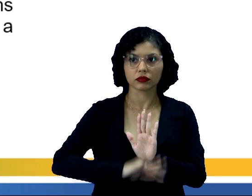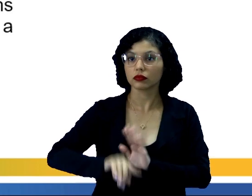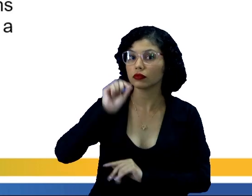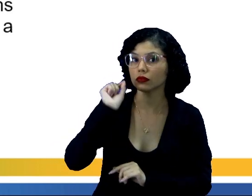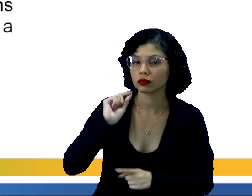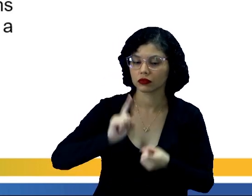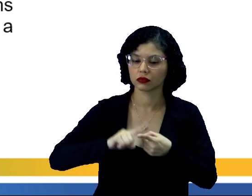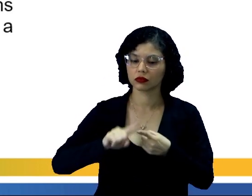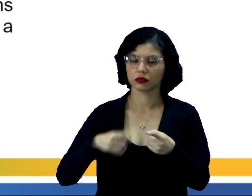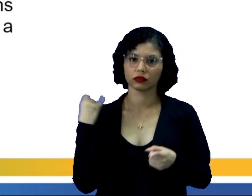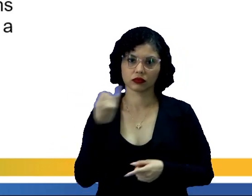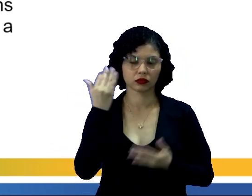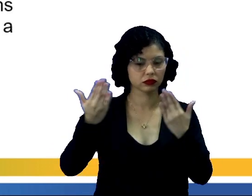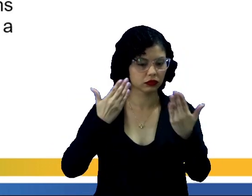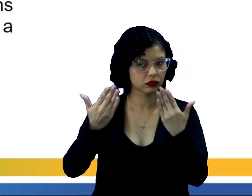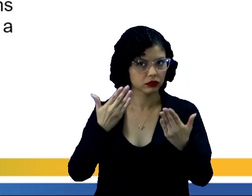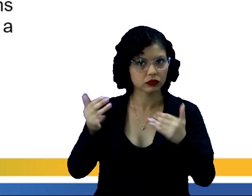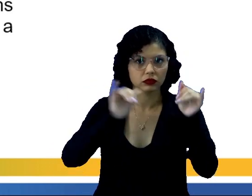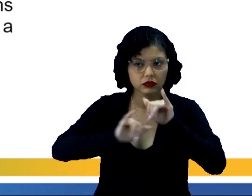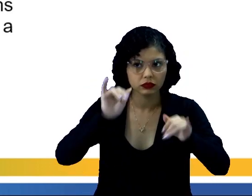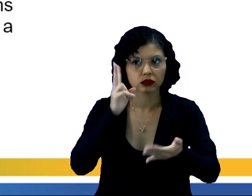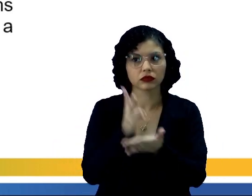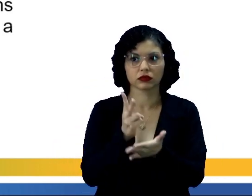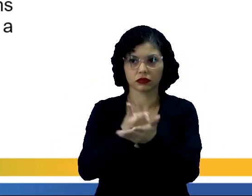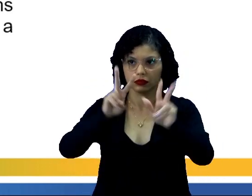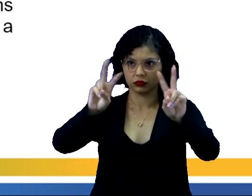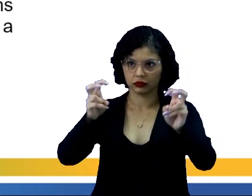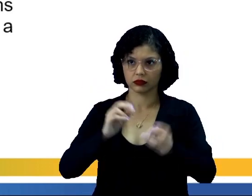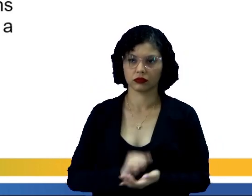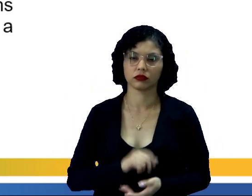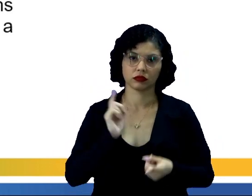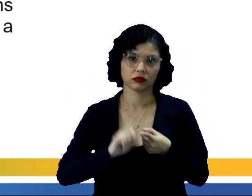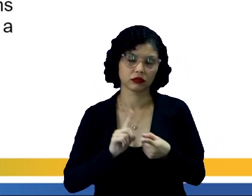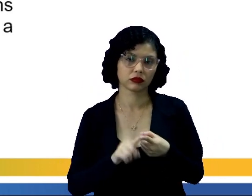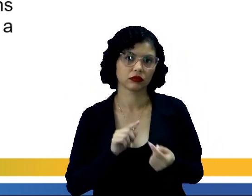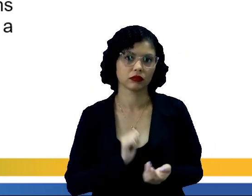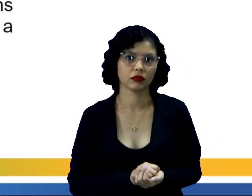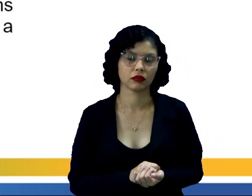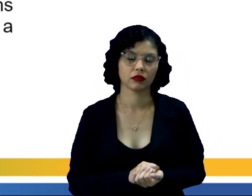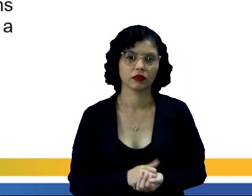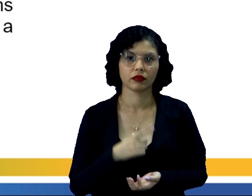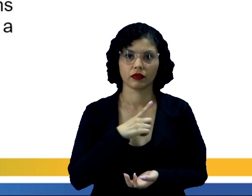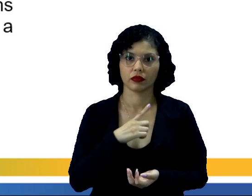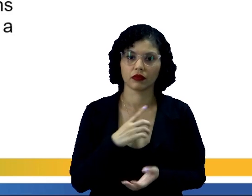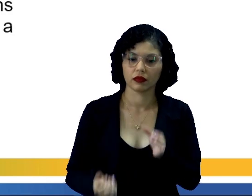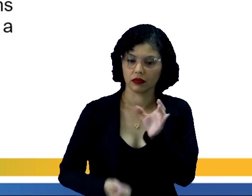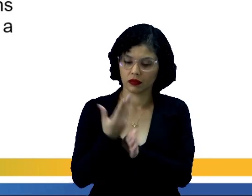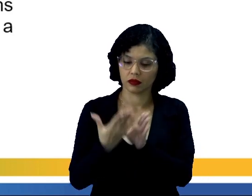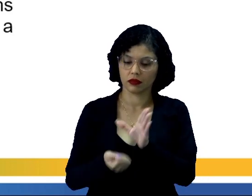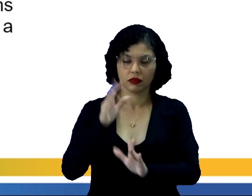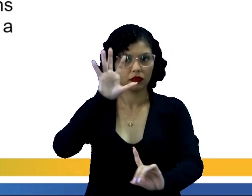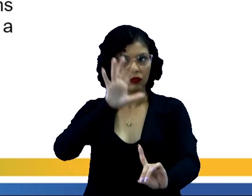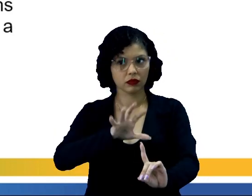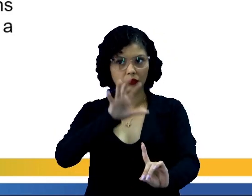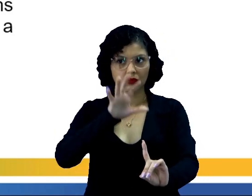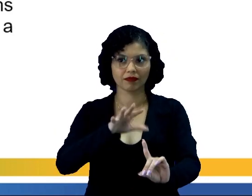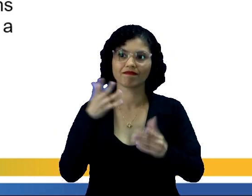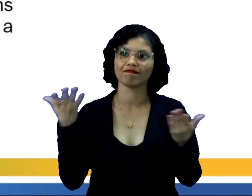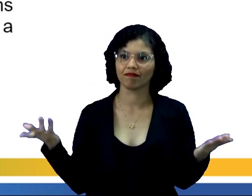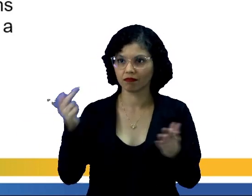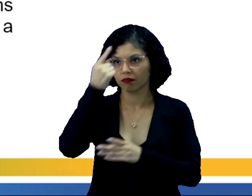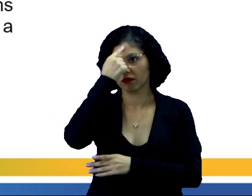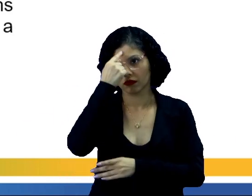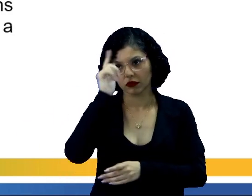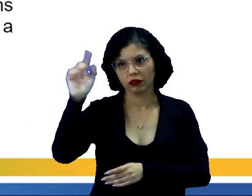mostrou por que é importante a gente comparar notícias da mesma temática. Por quê? Porque gera efeito na tomada